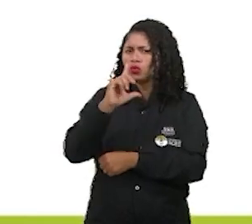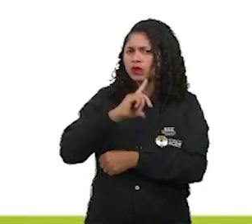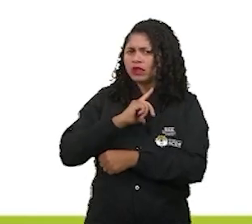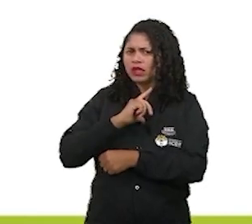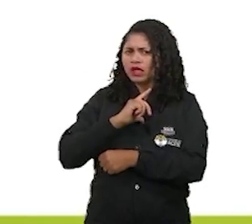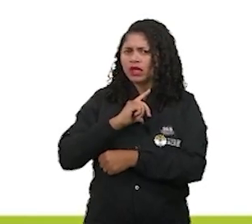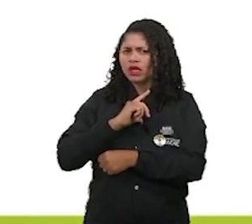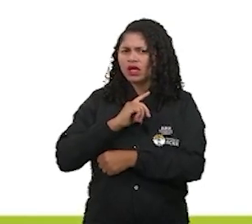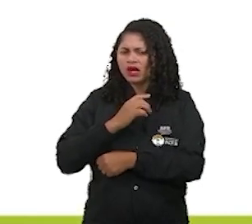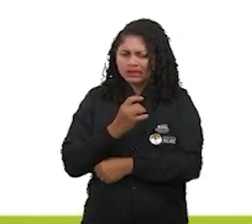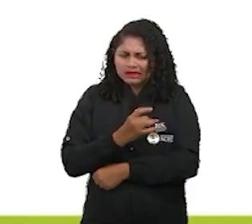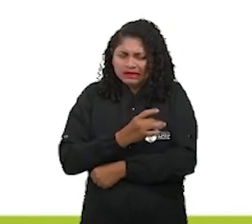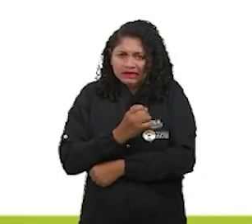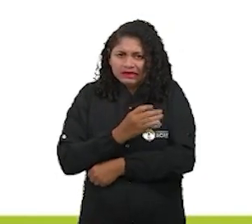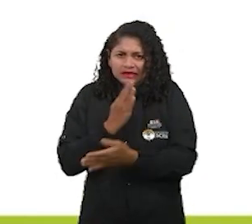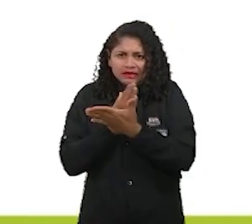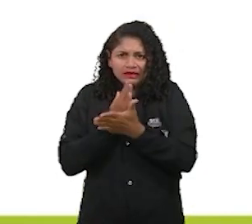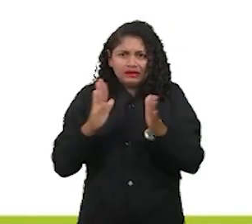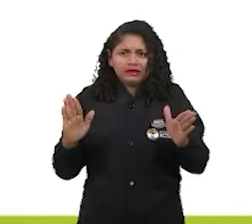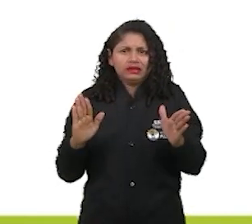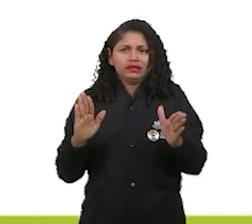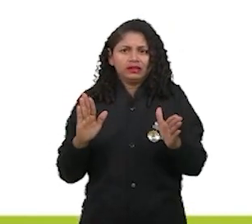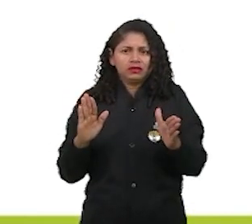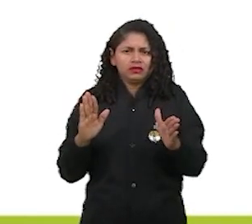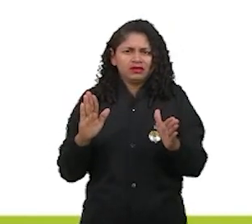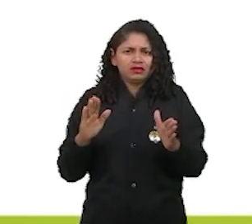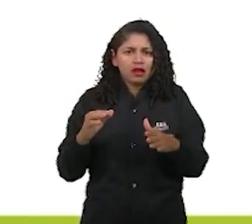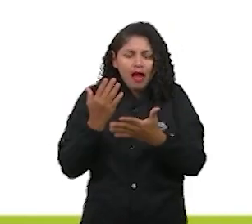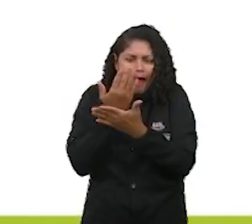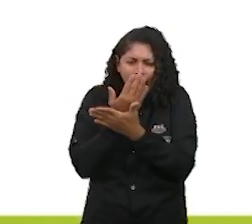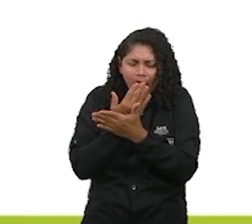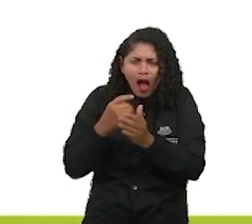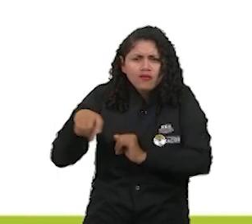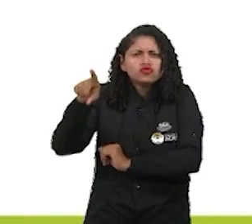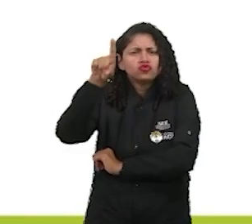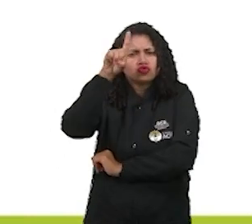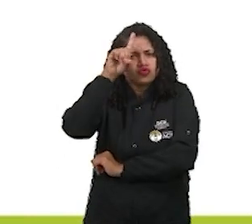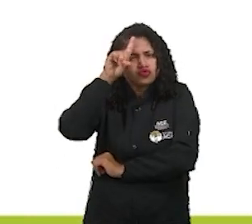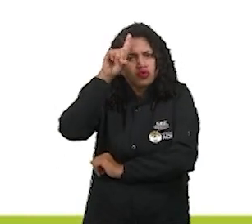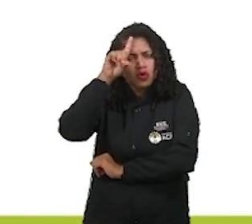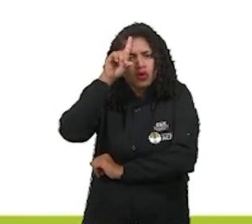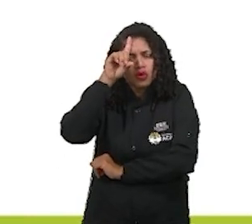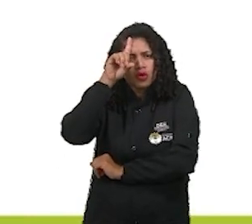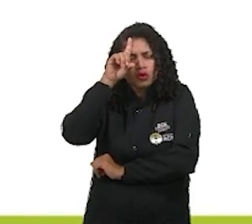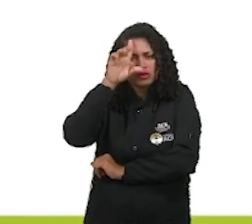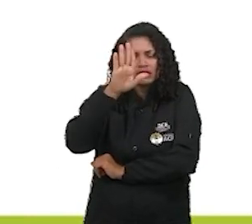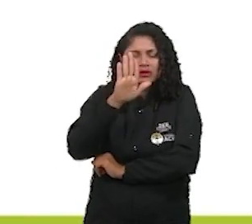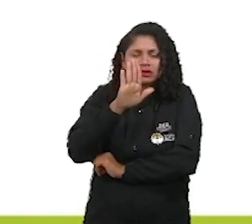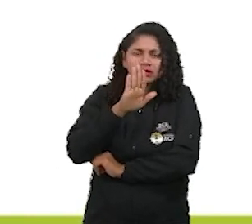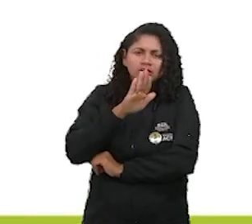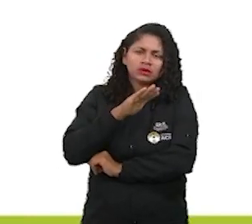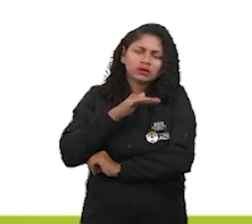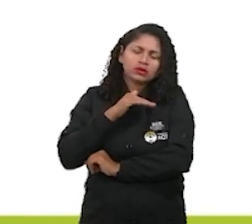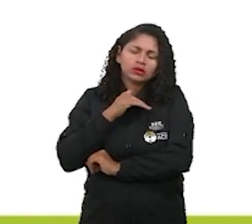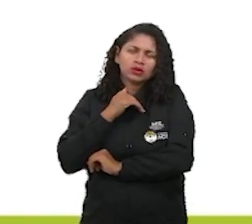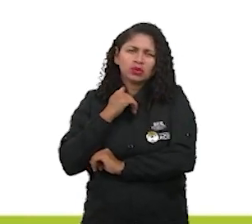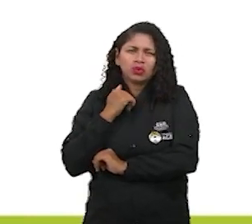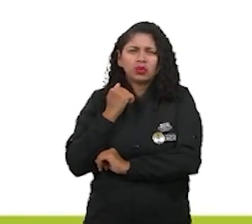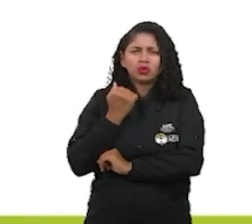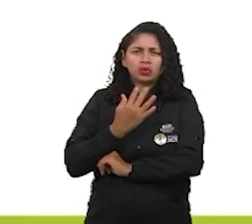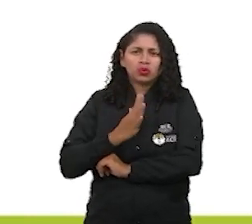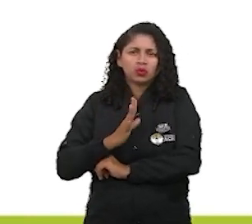acabar. Não vês que acaba todo dia, que morres no amor, na tristeza, na dúvida,